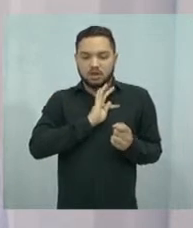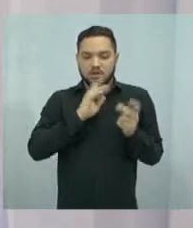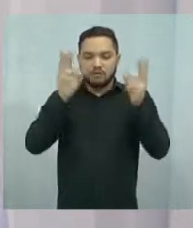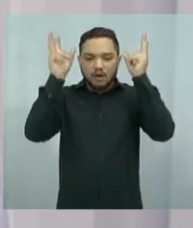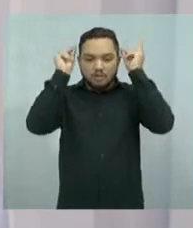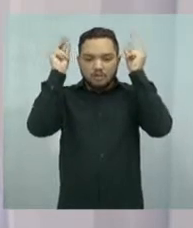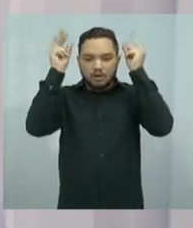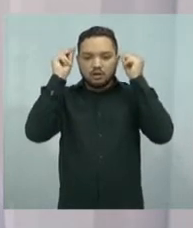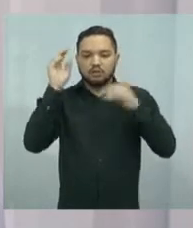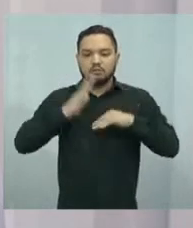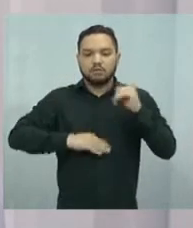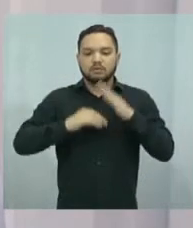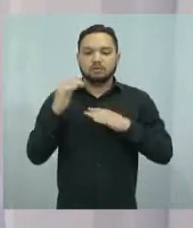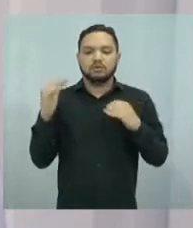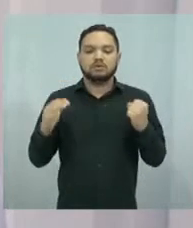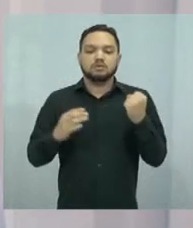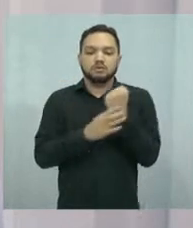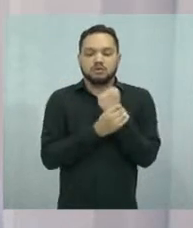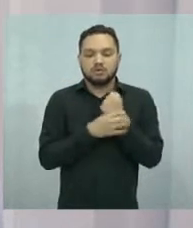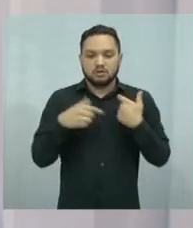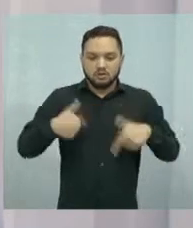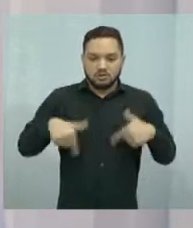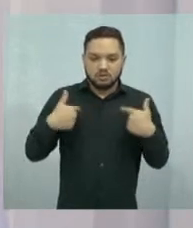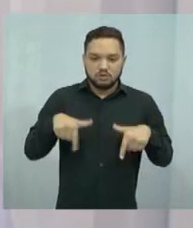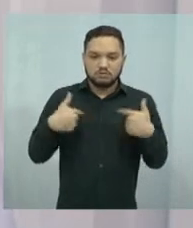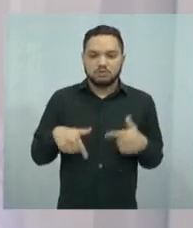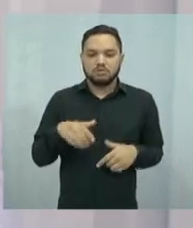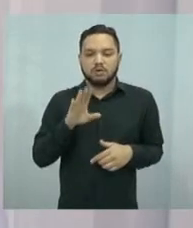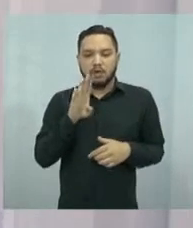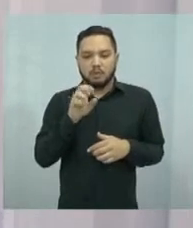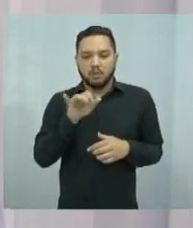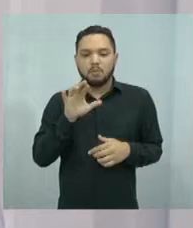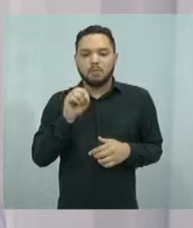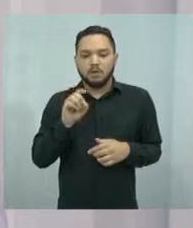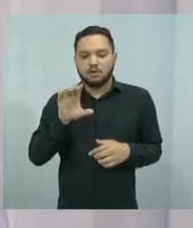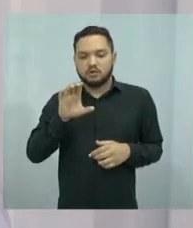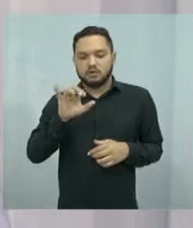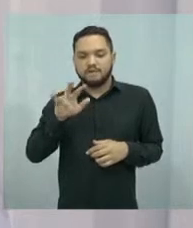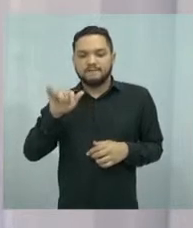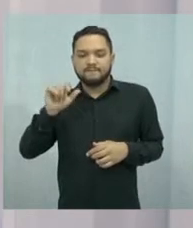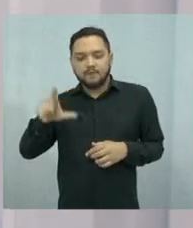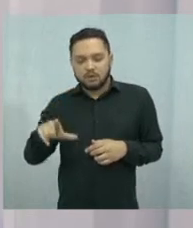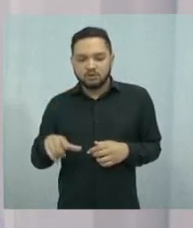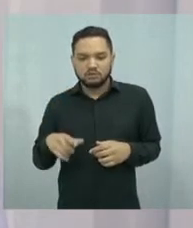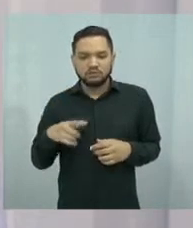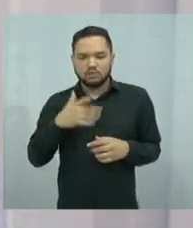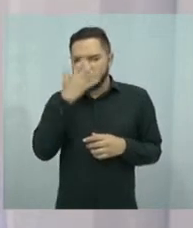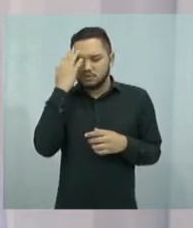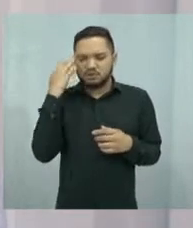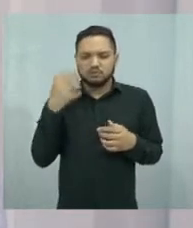enfermagem, profissionais de segurança do trabalho, bombeiros civis. É um mar de gente que forma uma